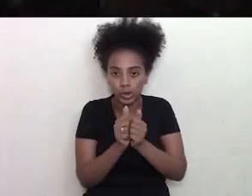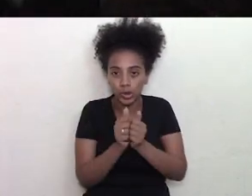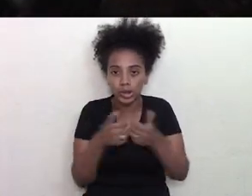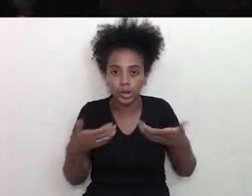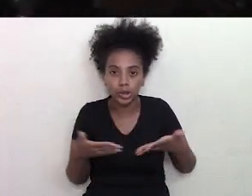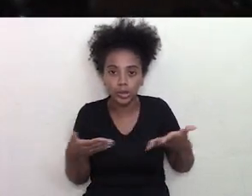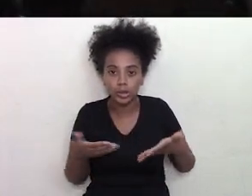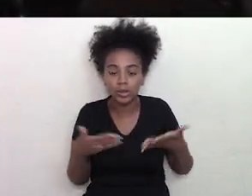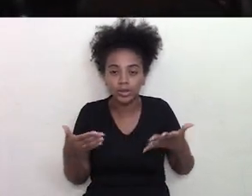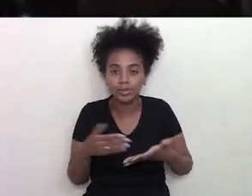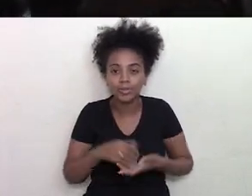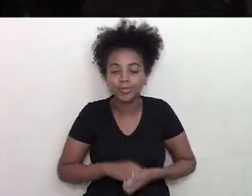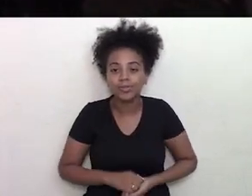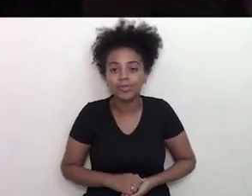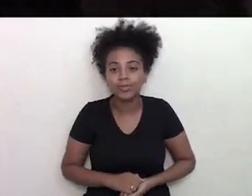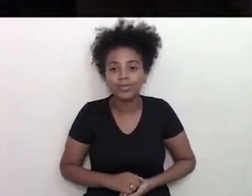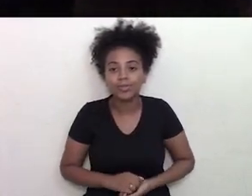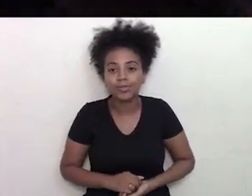Bora!